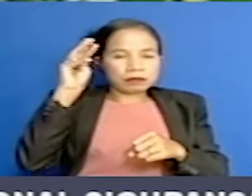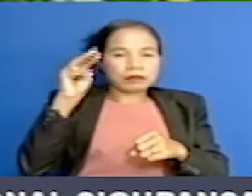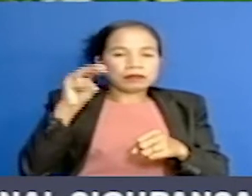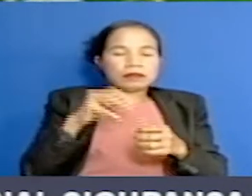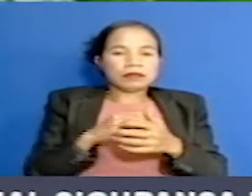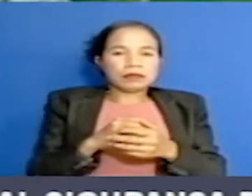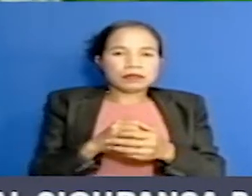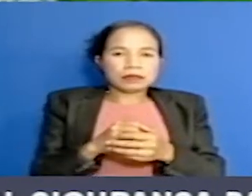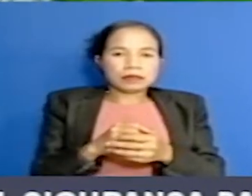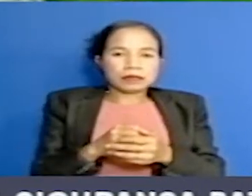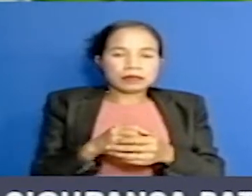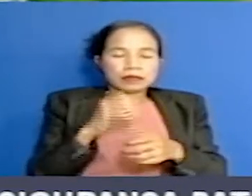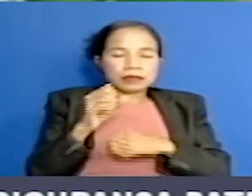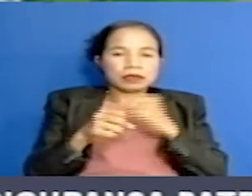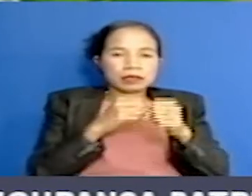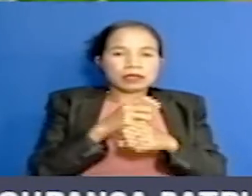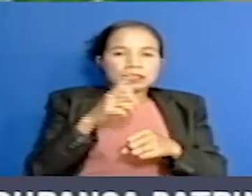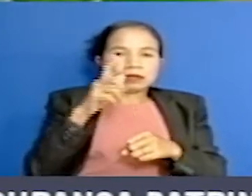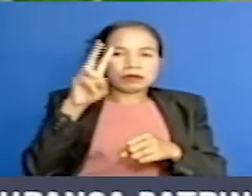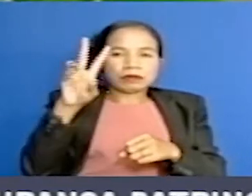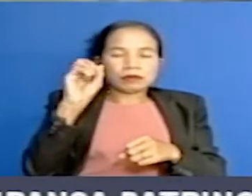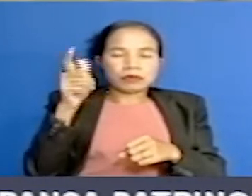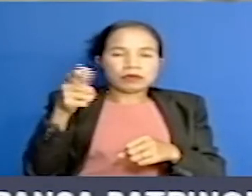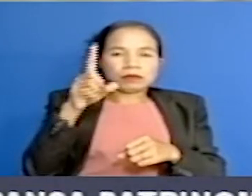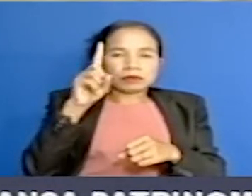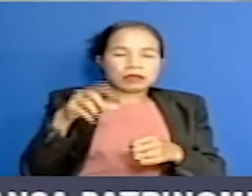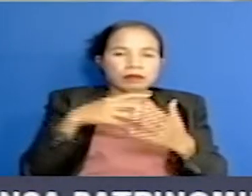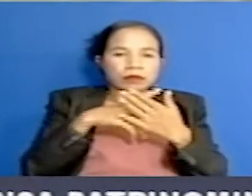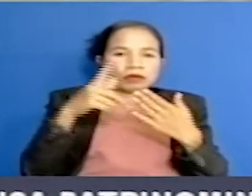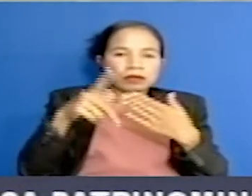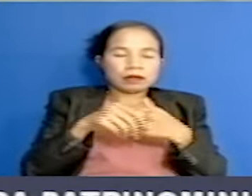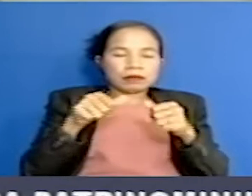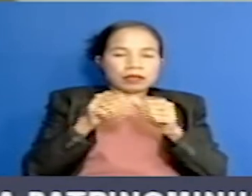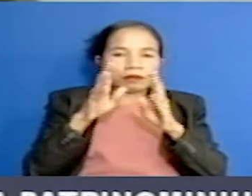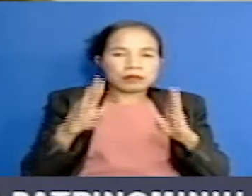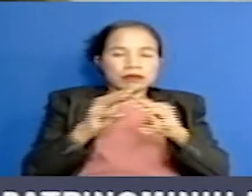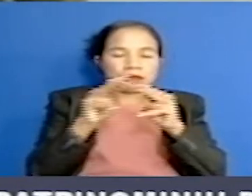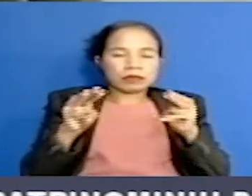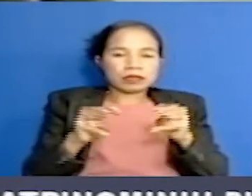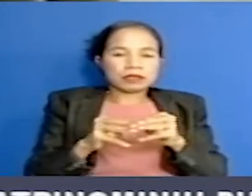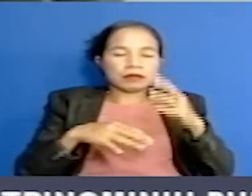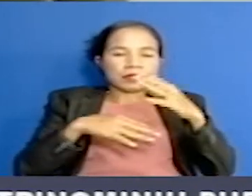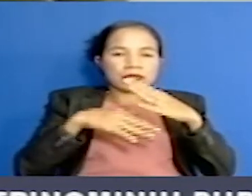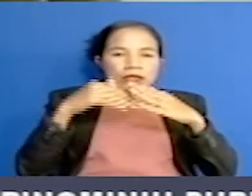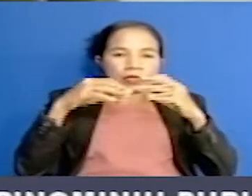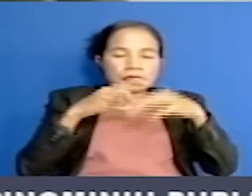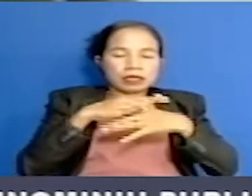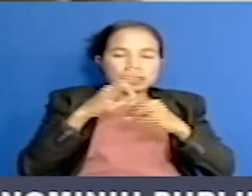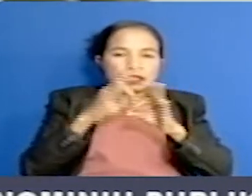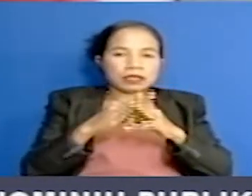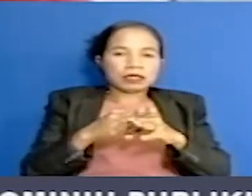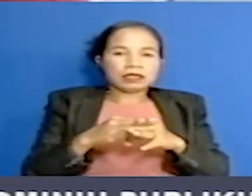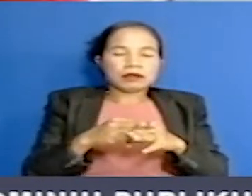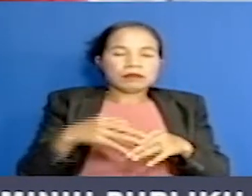hateteng tinan ay hurua ronura sinida programa administração municipal halo reabilitação ba edifício posto hati iha municipio